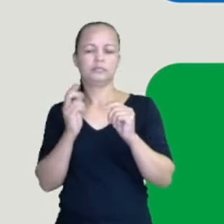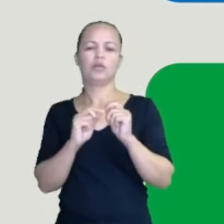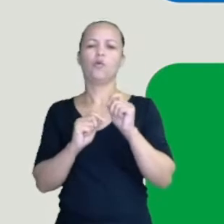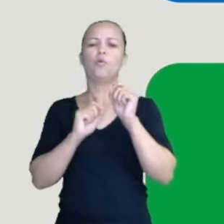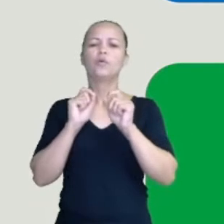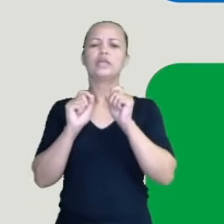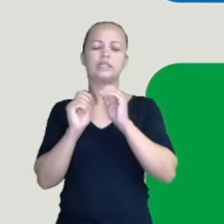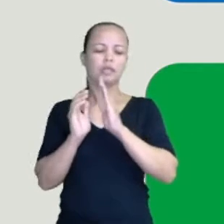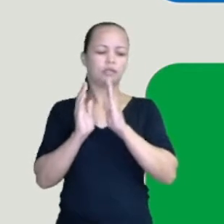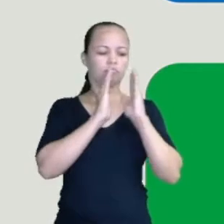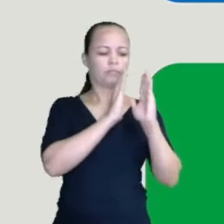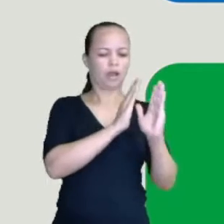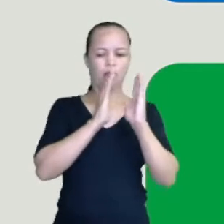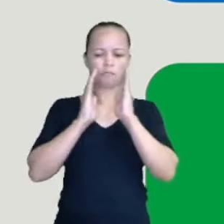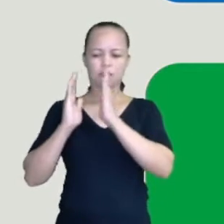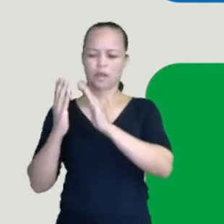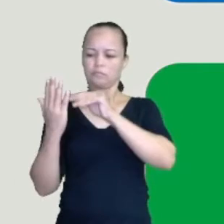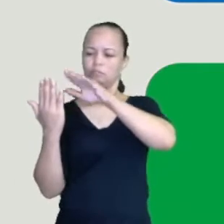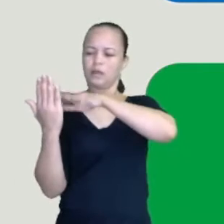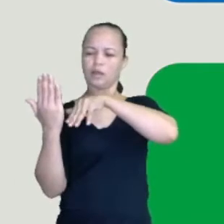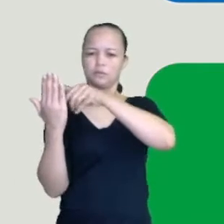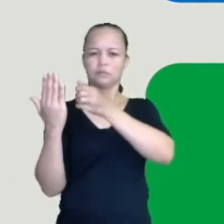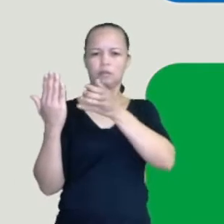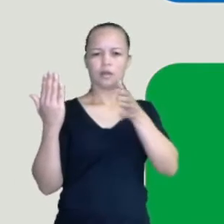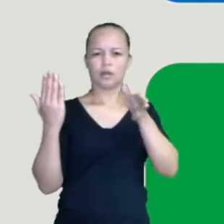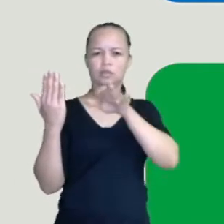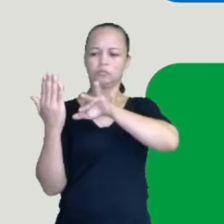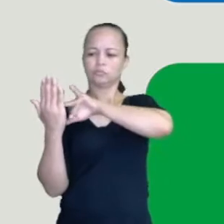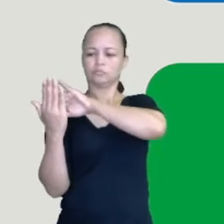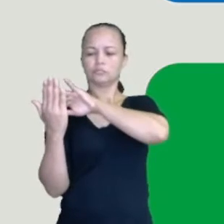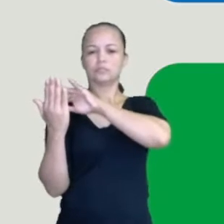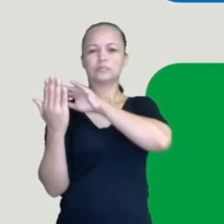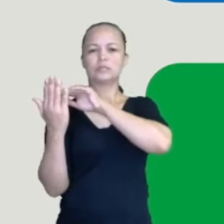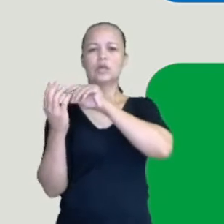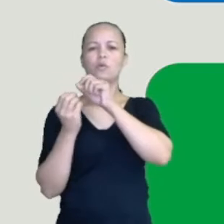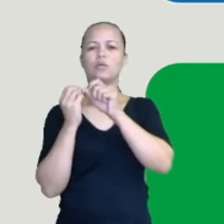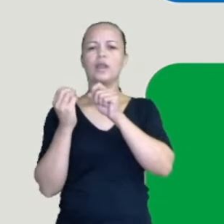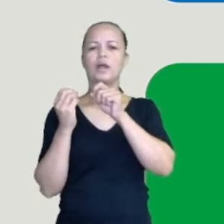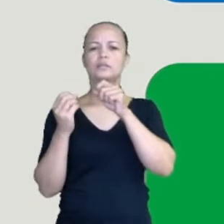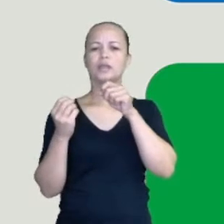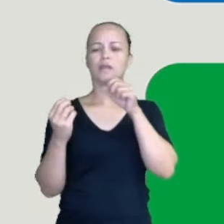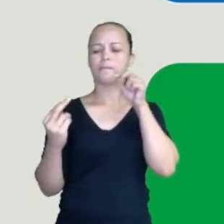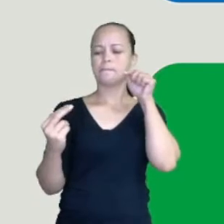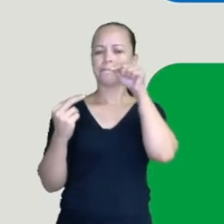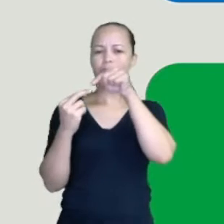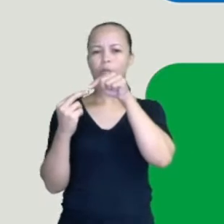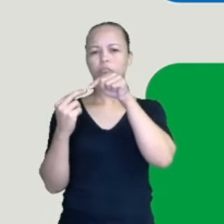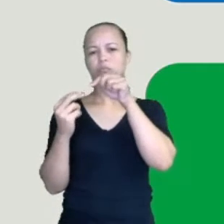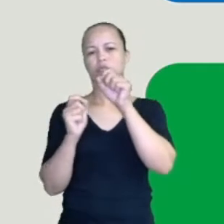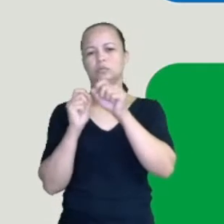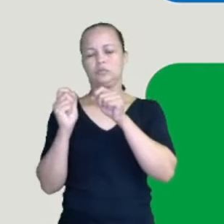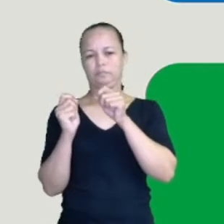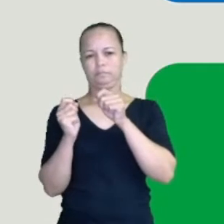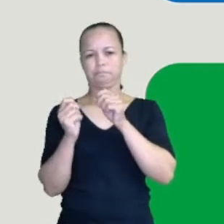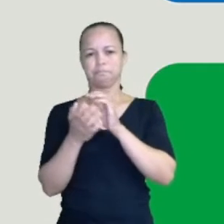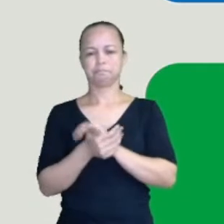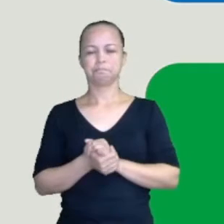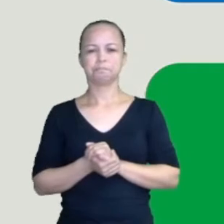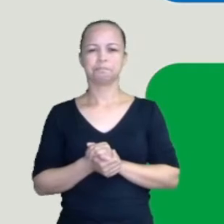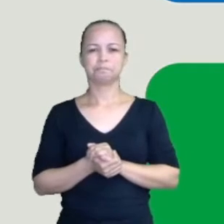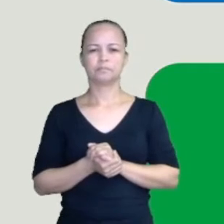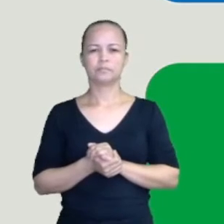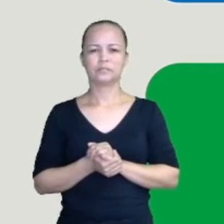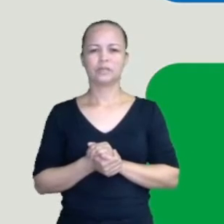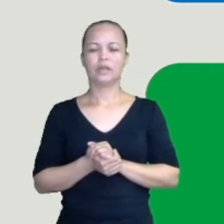ao lado de cada ponto que ela tem como referência. Entendeu? Então, ela é